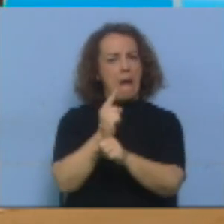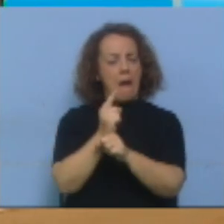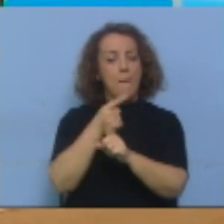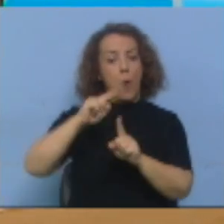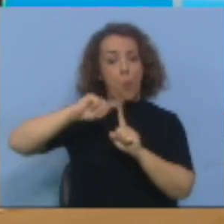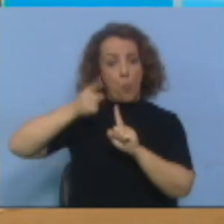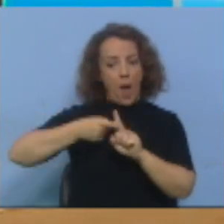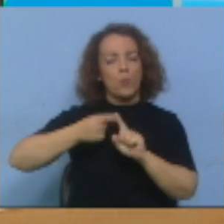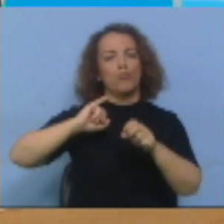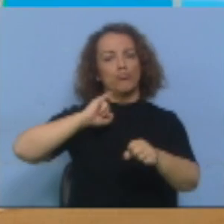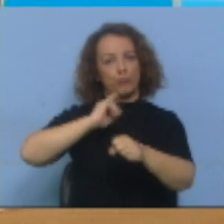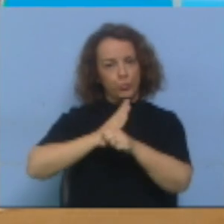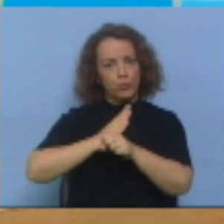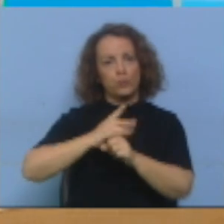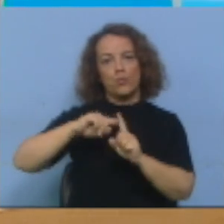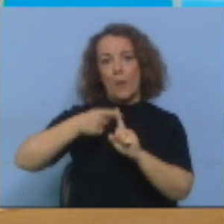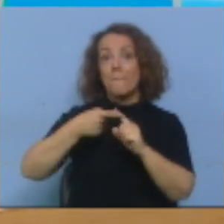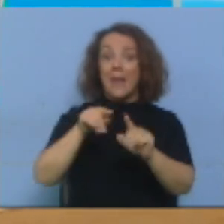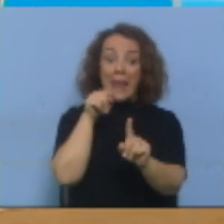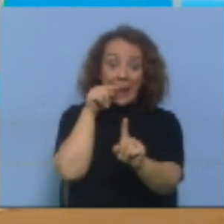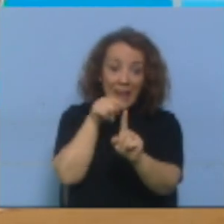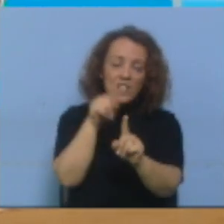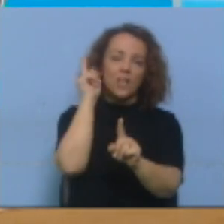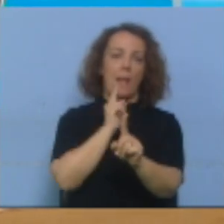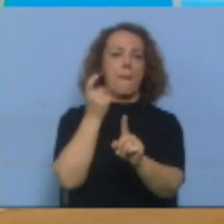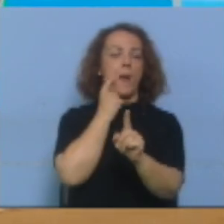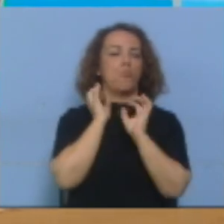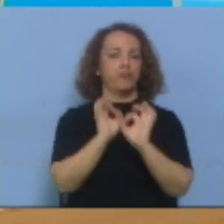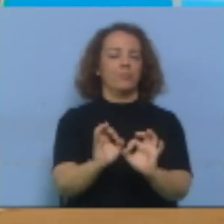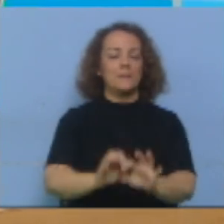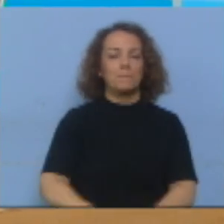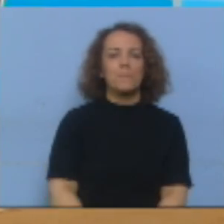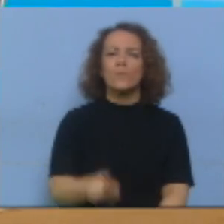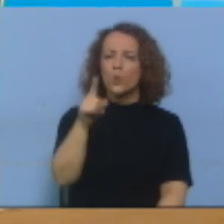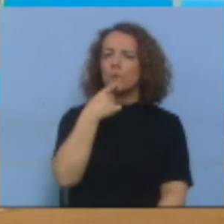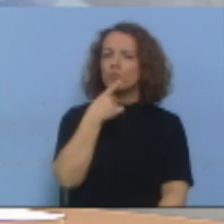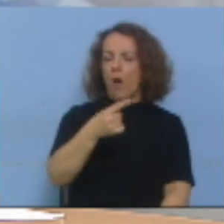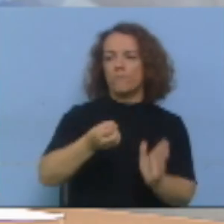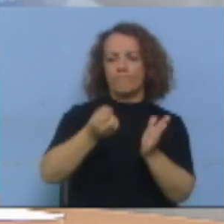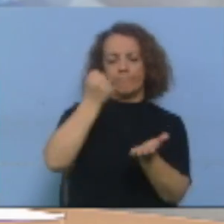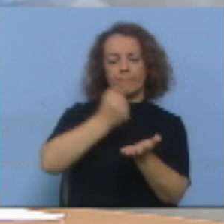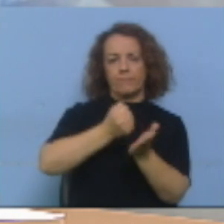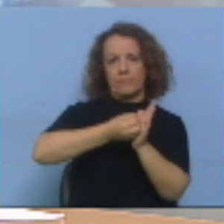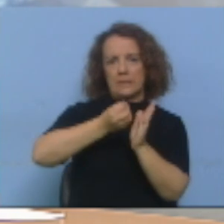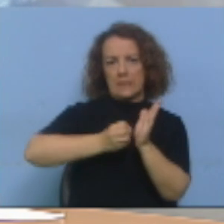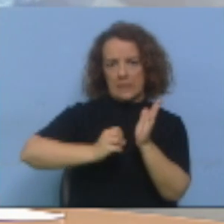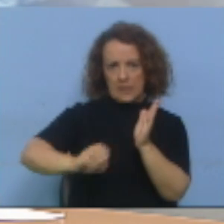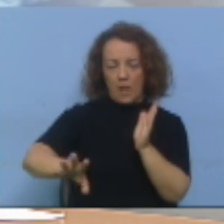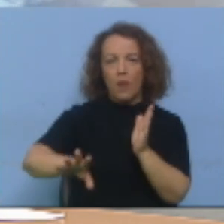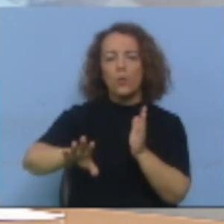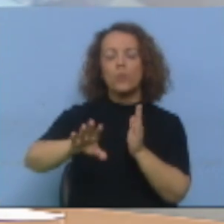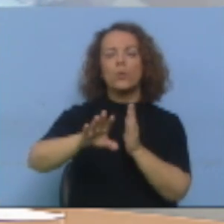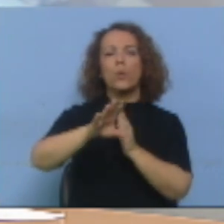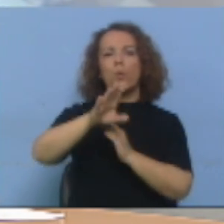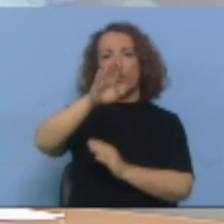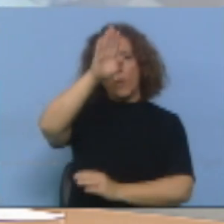ano, mas é aqui que celebramos a Páscoa. Já referiu esse decreto do Vaticano que